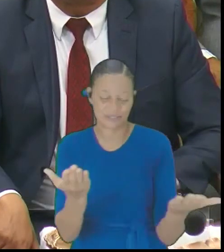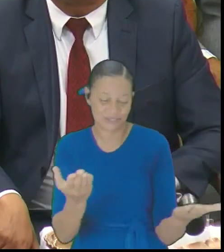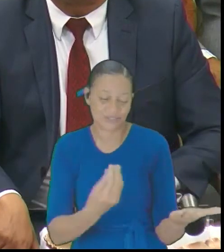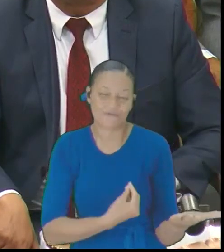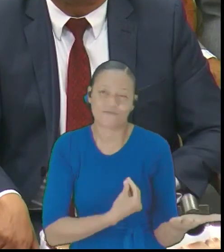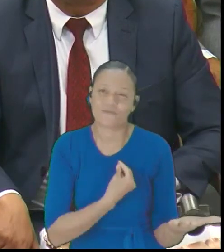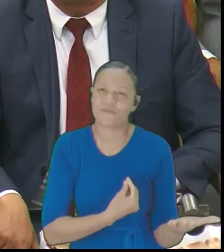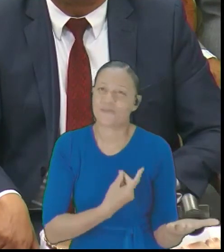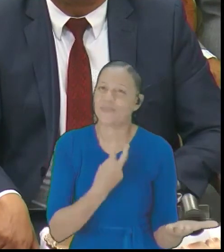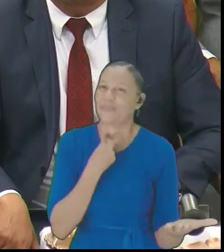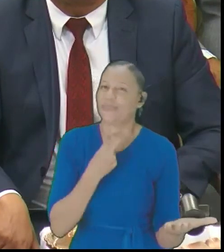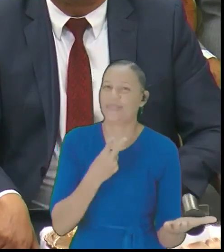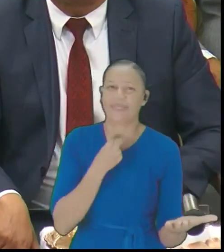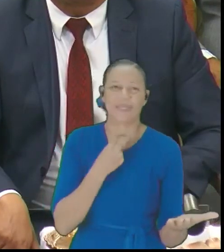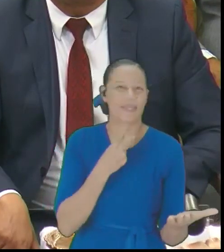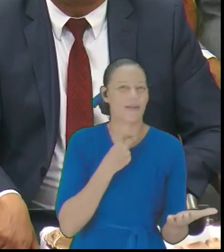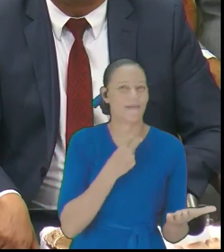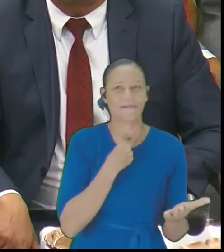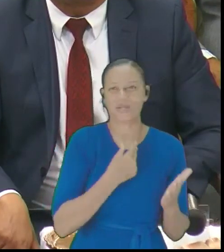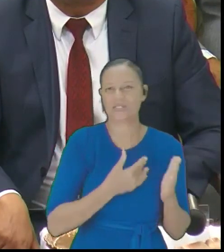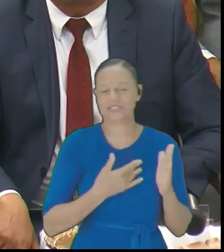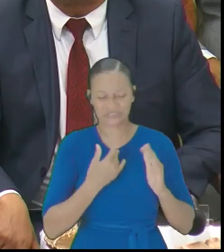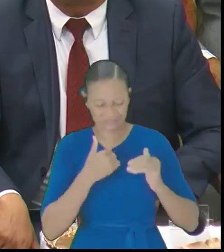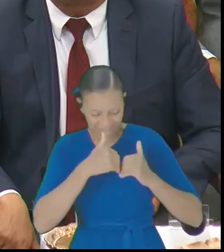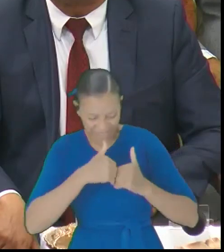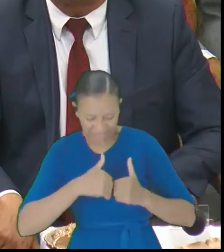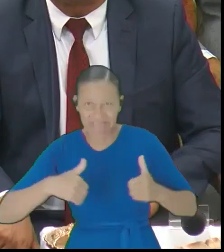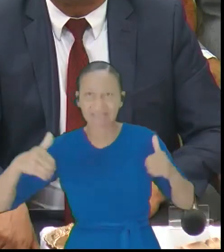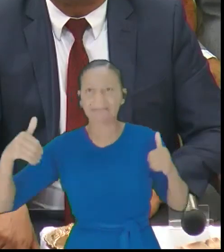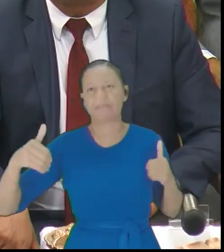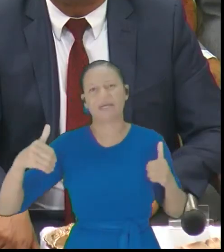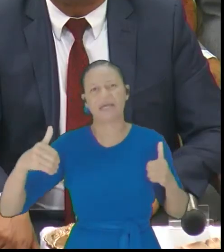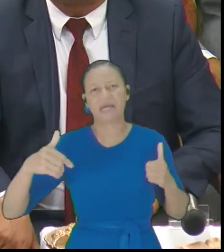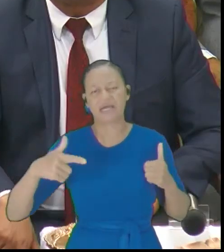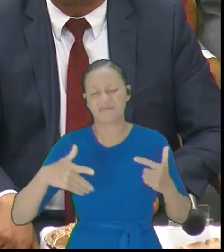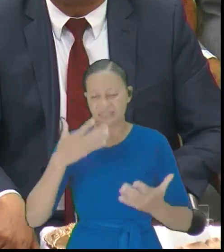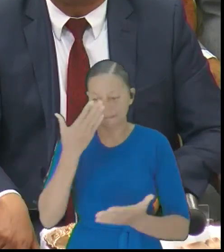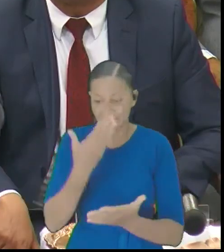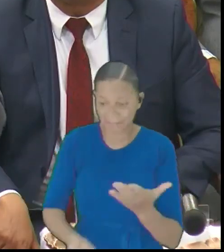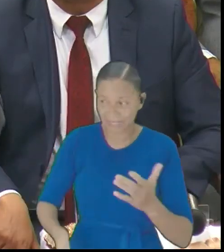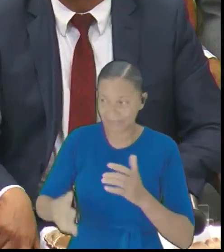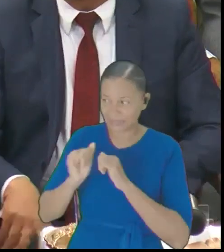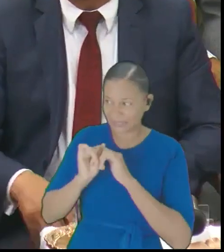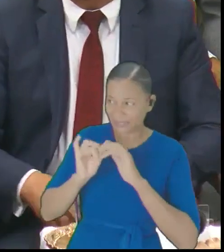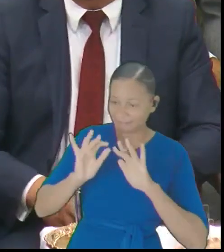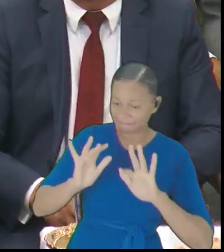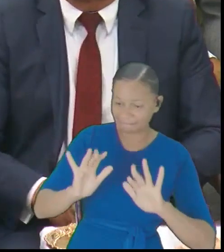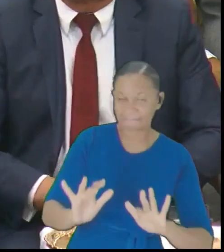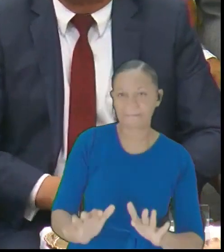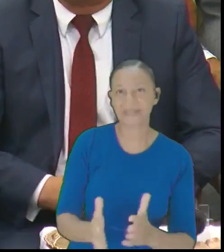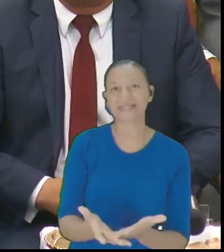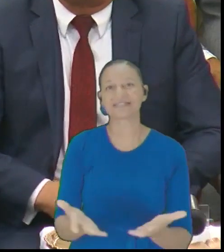não pode sair, e você está perdendo a bênção por coisa pequena?